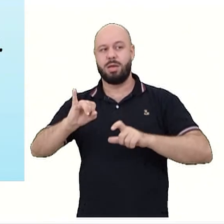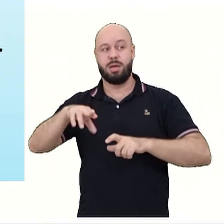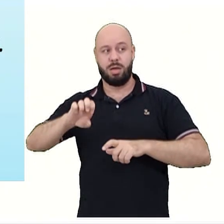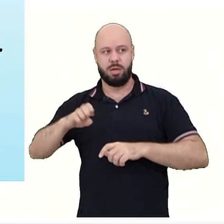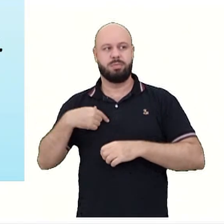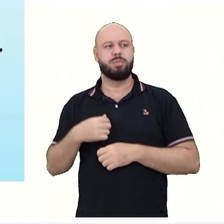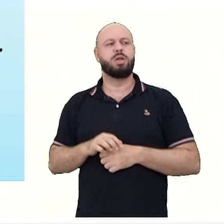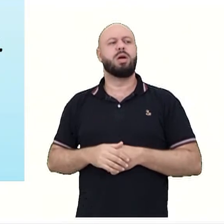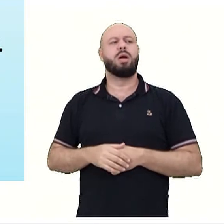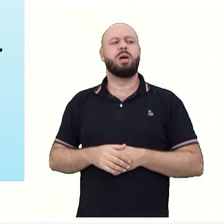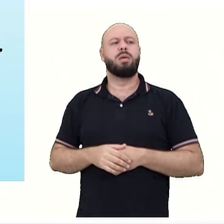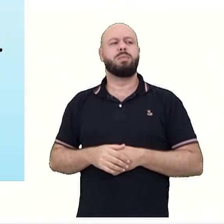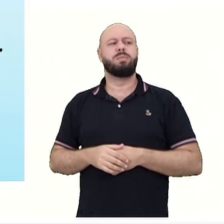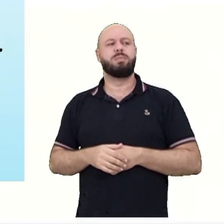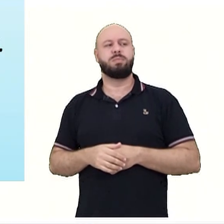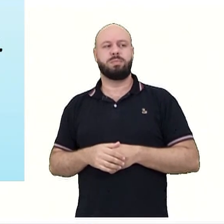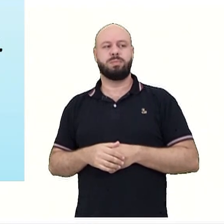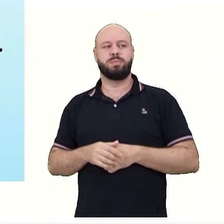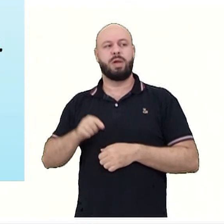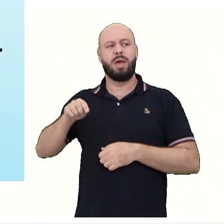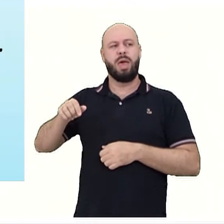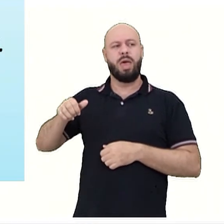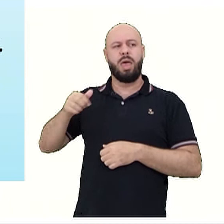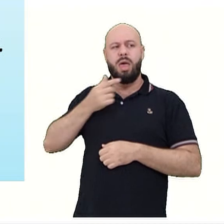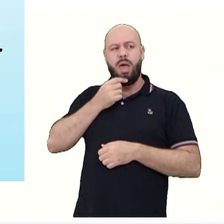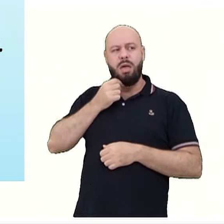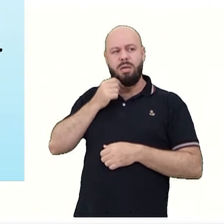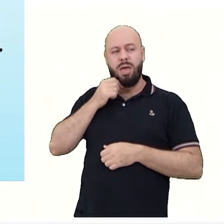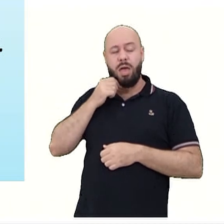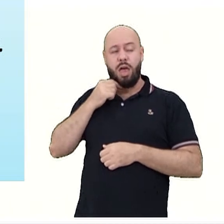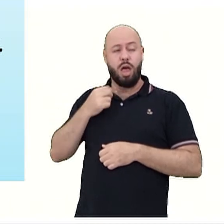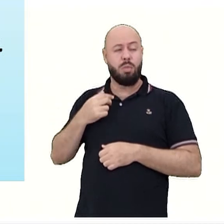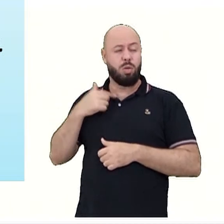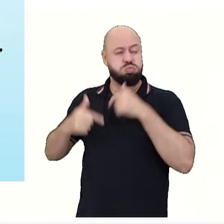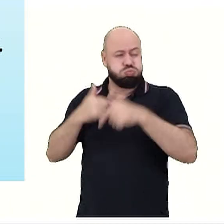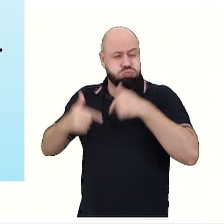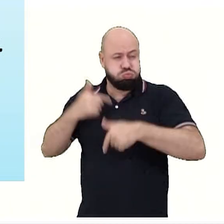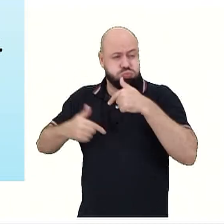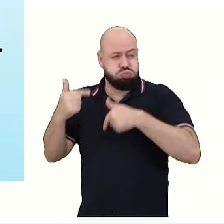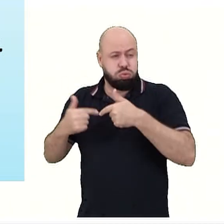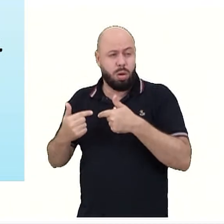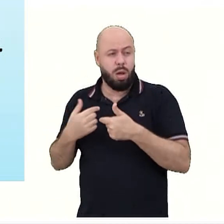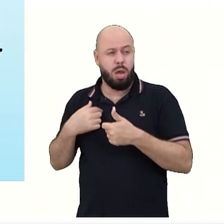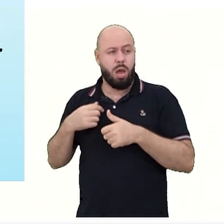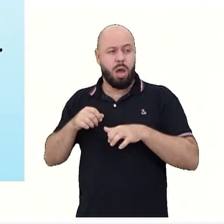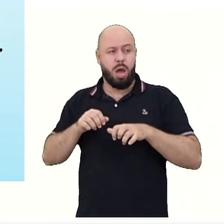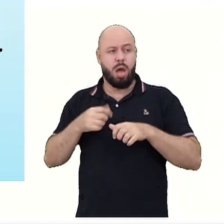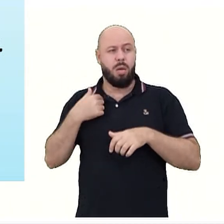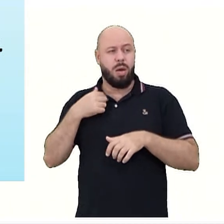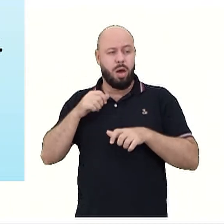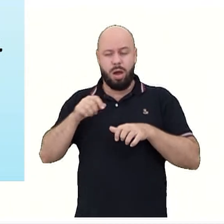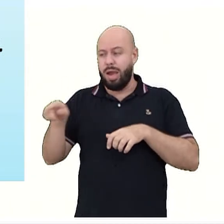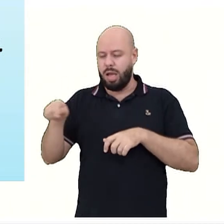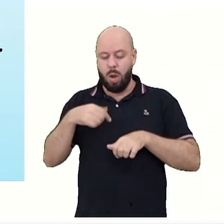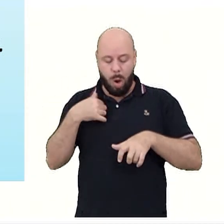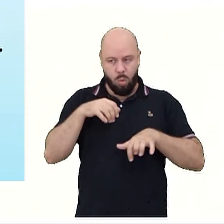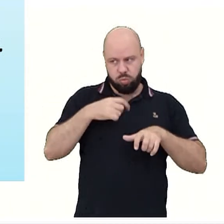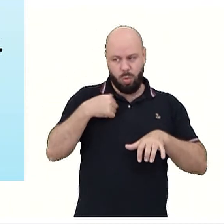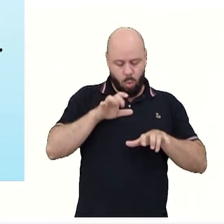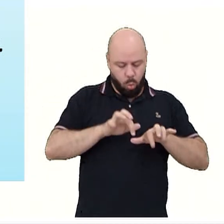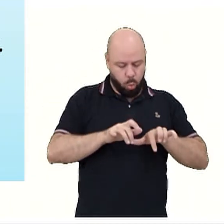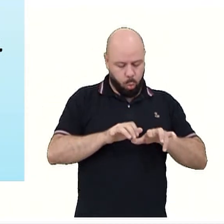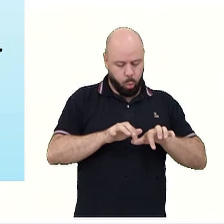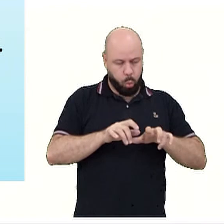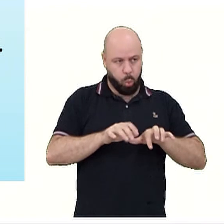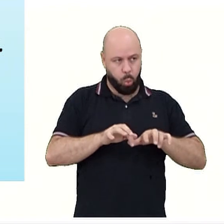exemplo. Since he was very busy, I typed all the letters. Como ele estava muito ocupado,